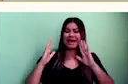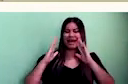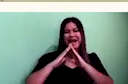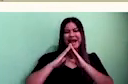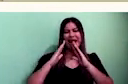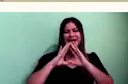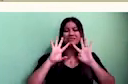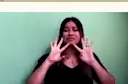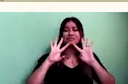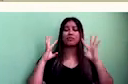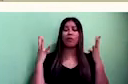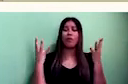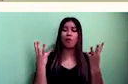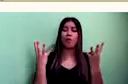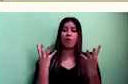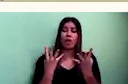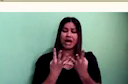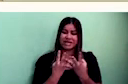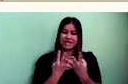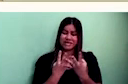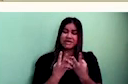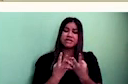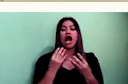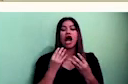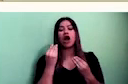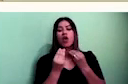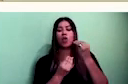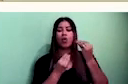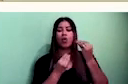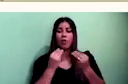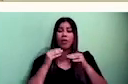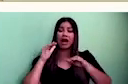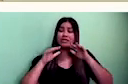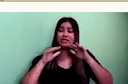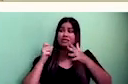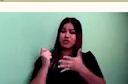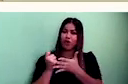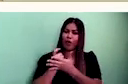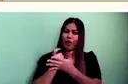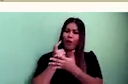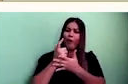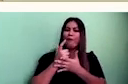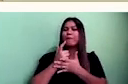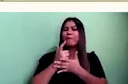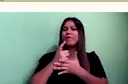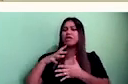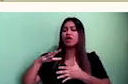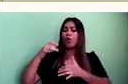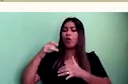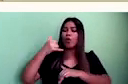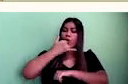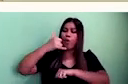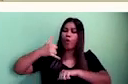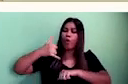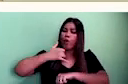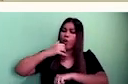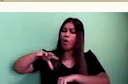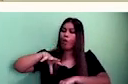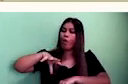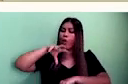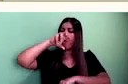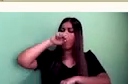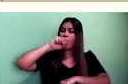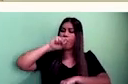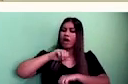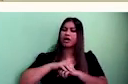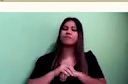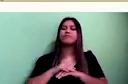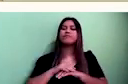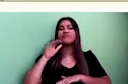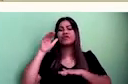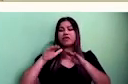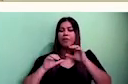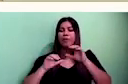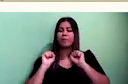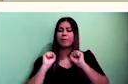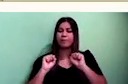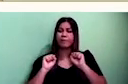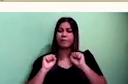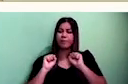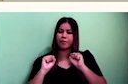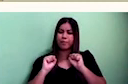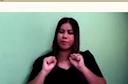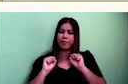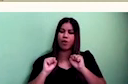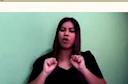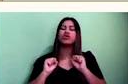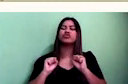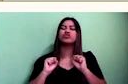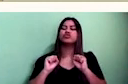esses óleos vêm misturados, tá? Então, os óleos essenciais, eles podem vir puros, não sei se está aparecendo na tela, mas ele vem nesse